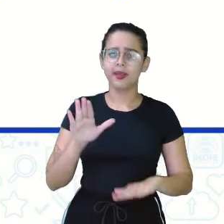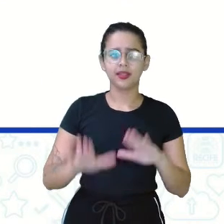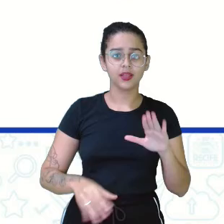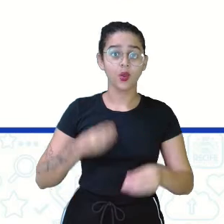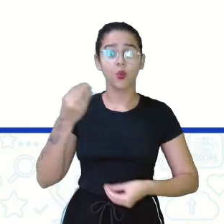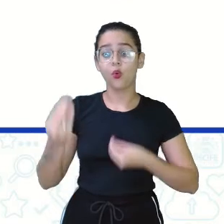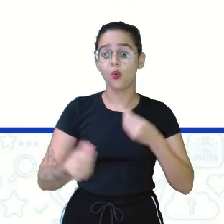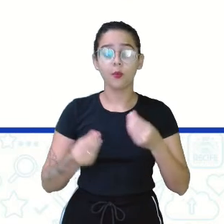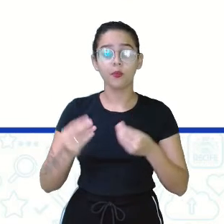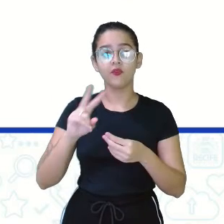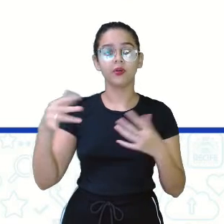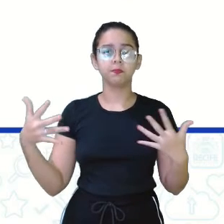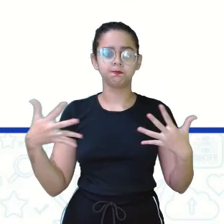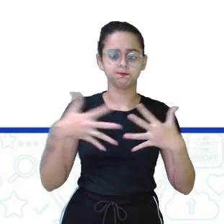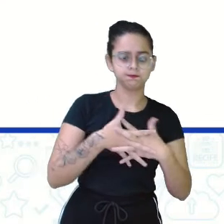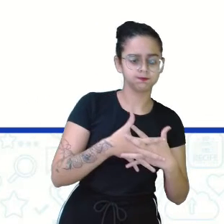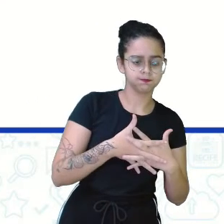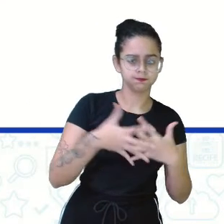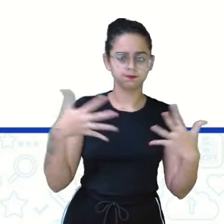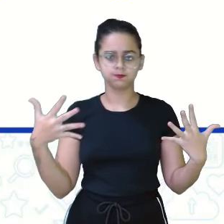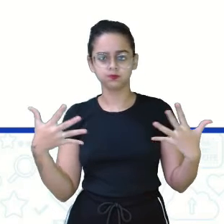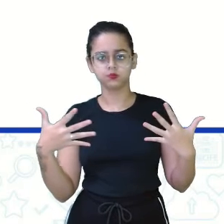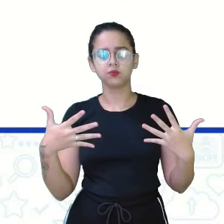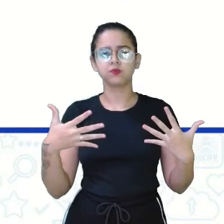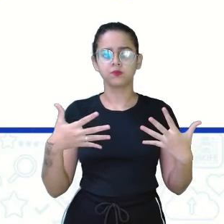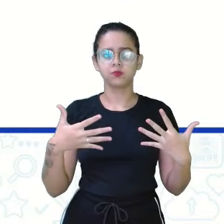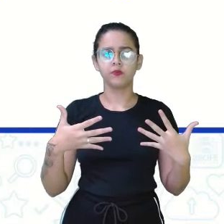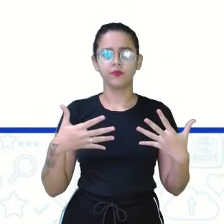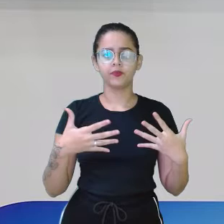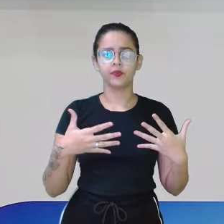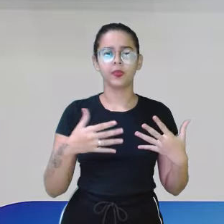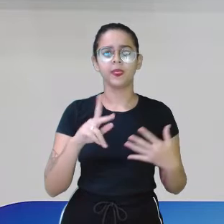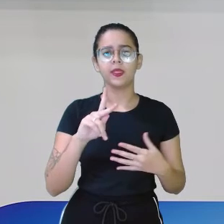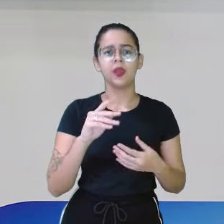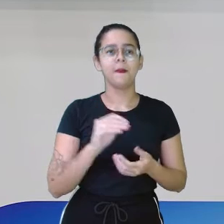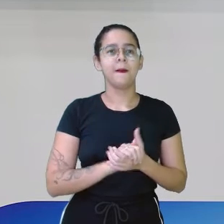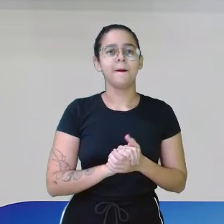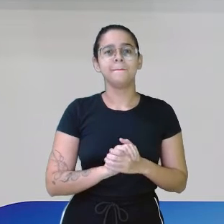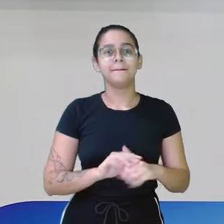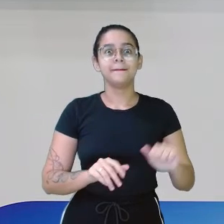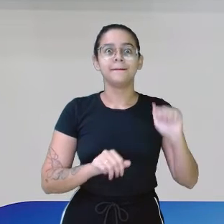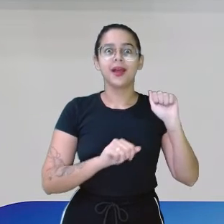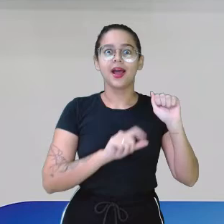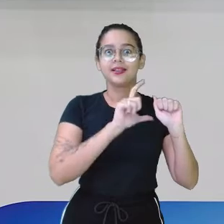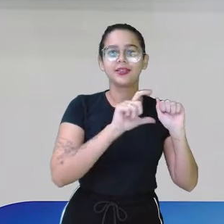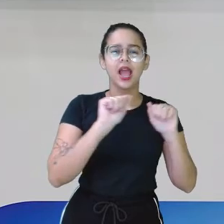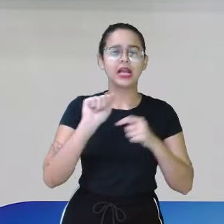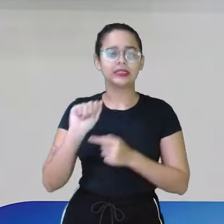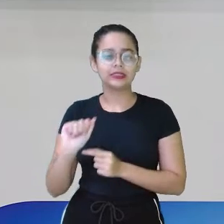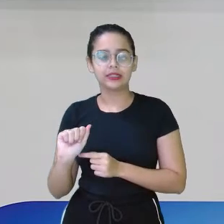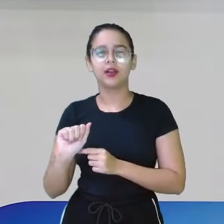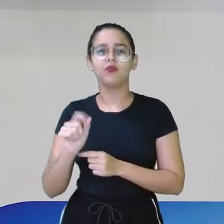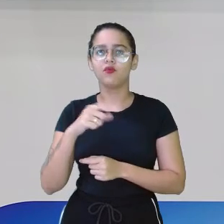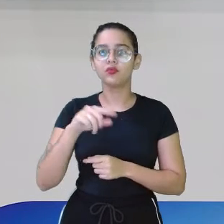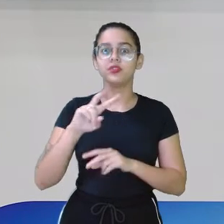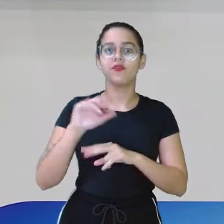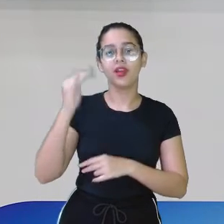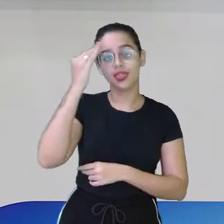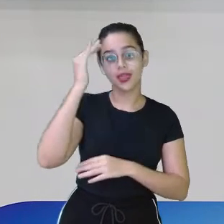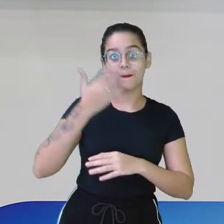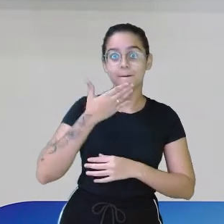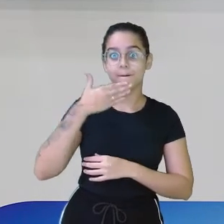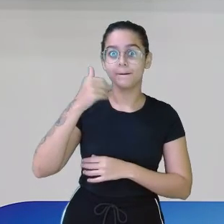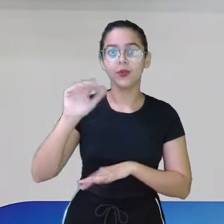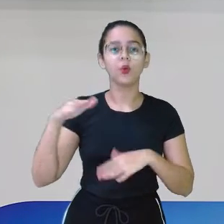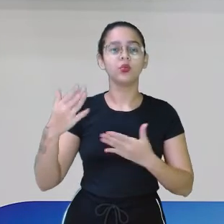como a gente vai cruzar, desse cruzamento aí de homozigotos, heterozigotos, que vocês vão entender melhor quando a